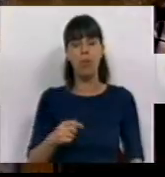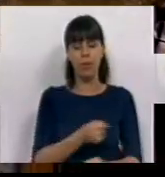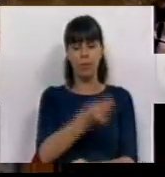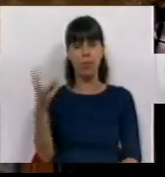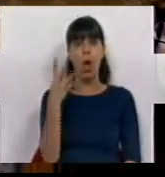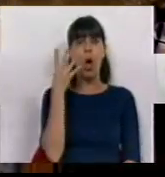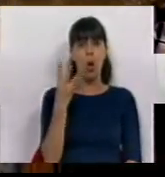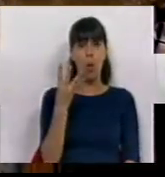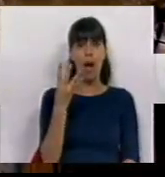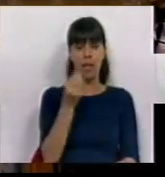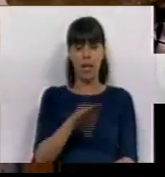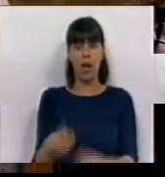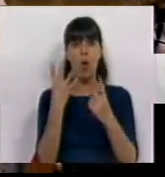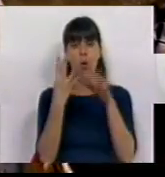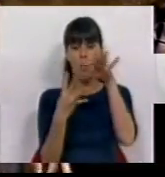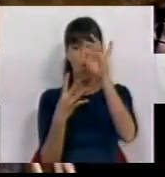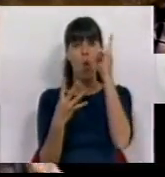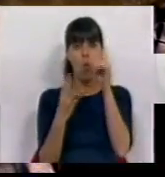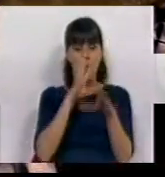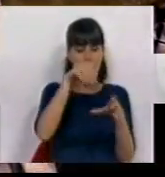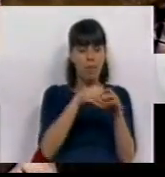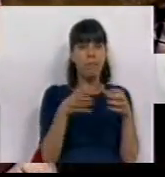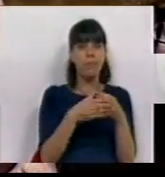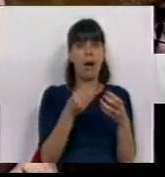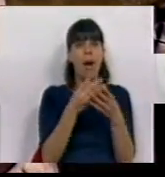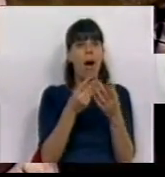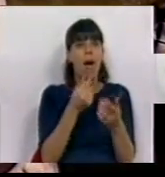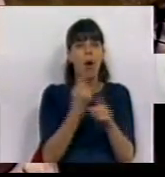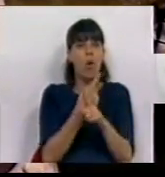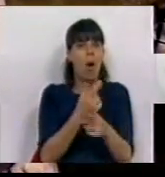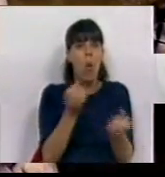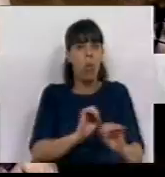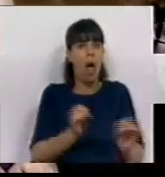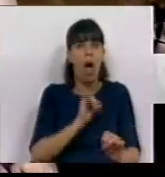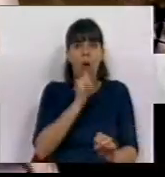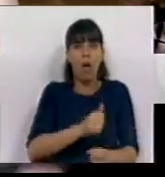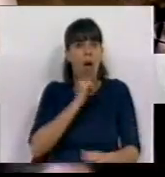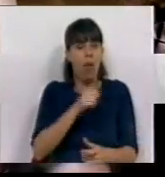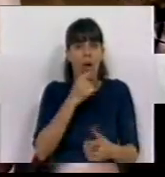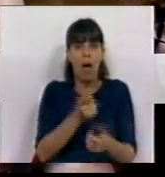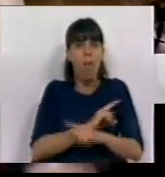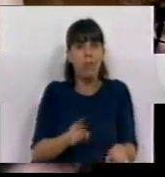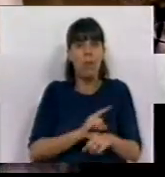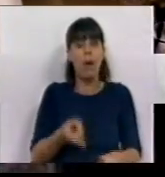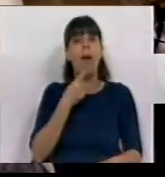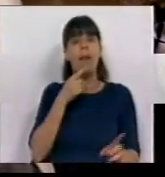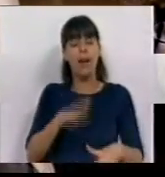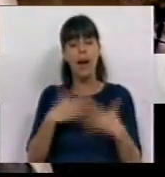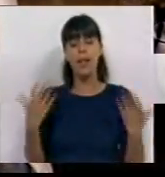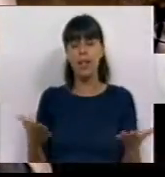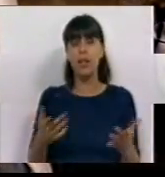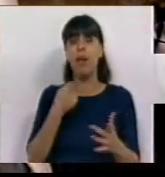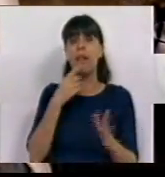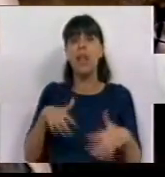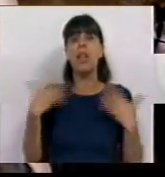em cada quatro crianças vivia em agregados com privação material. Significava isto, significa isto e